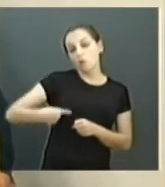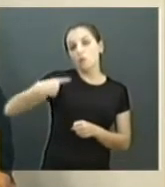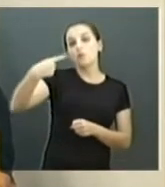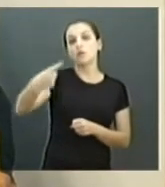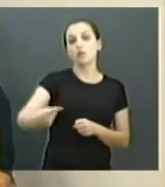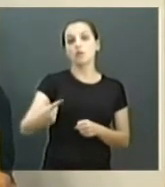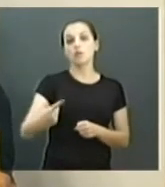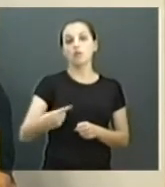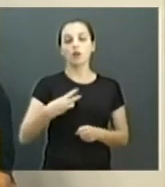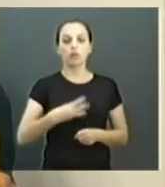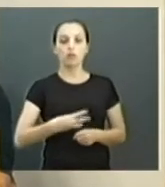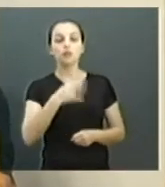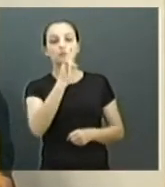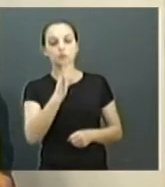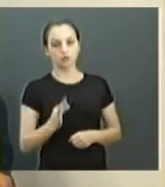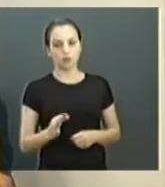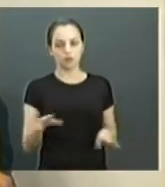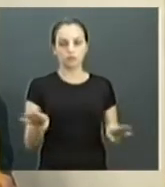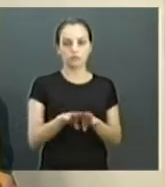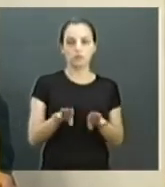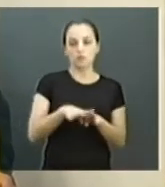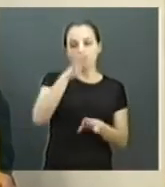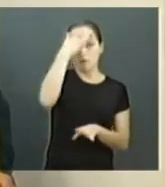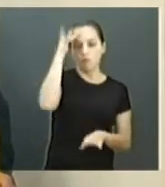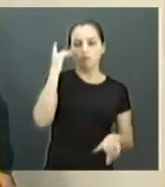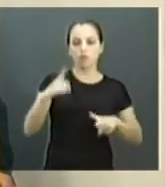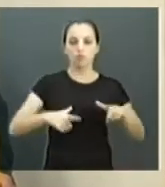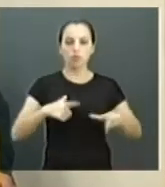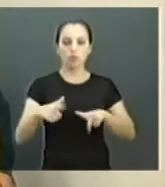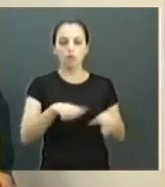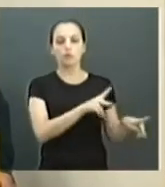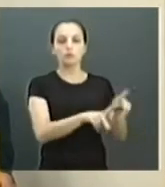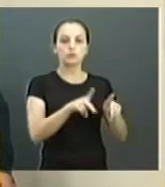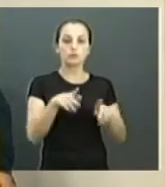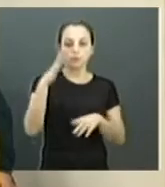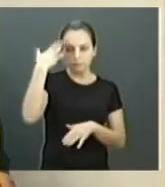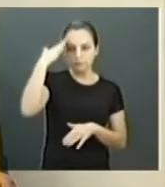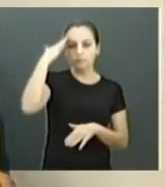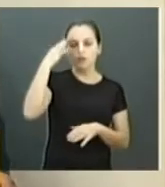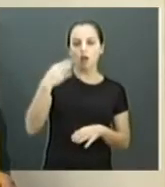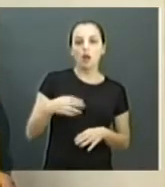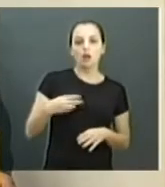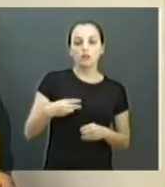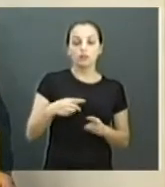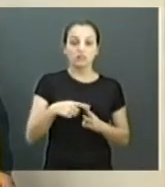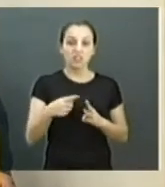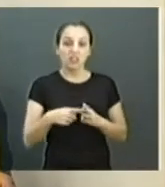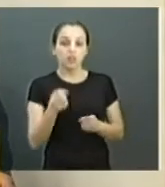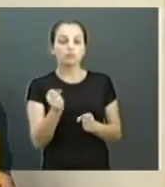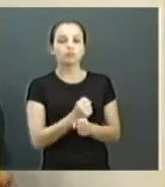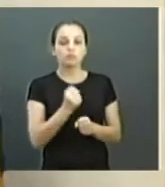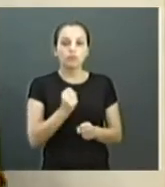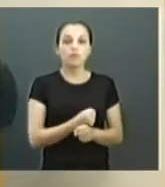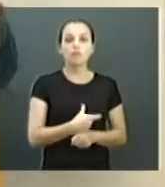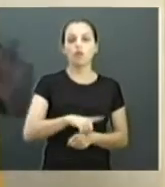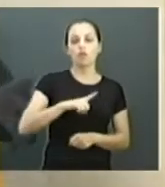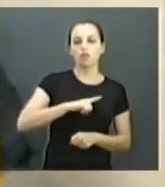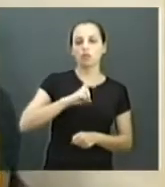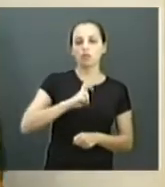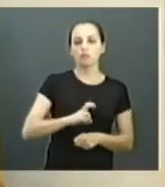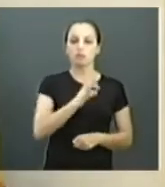3% no último ano. E também todo servidor, população entender, cada 3 anos ele tem 5%